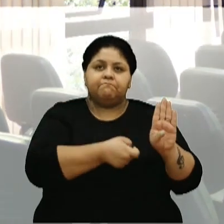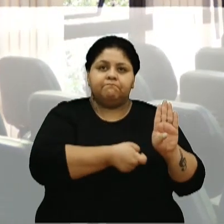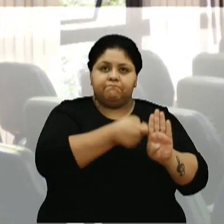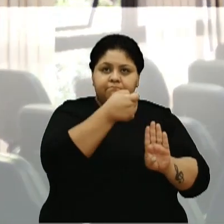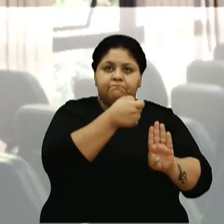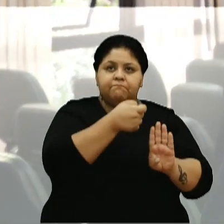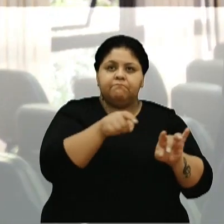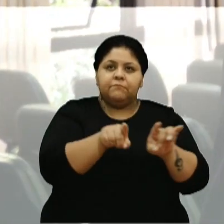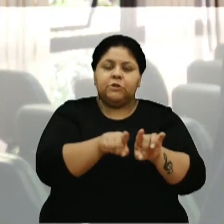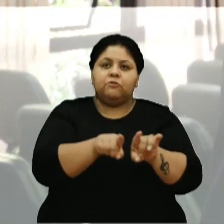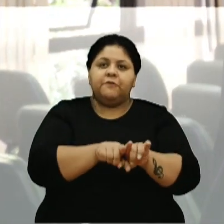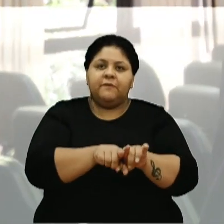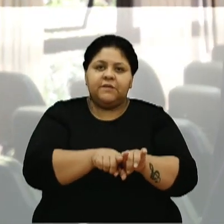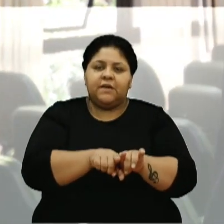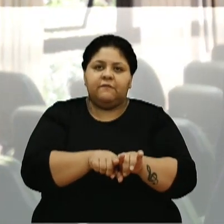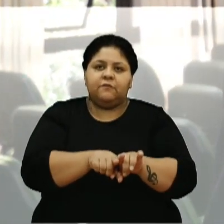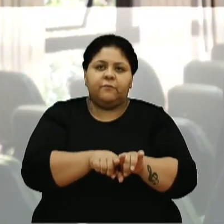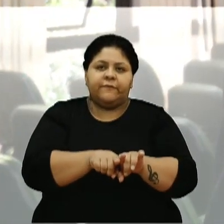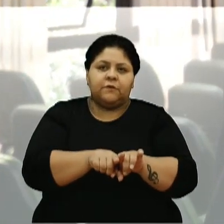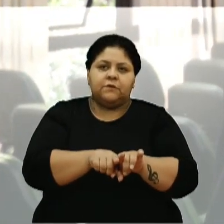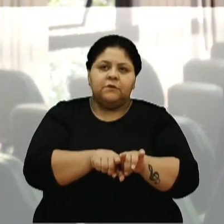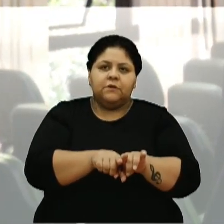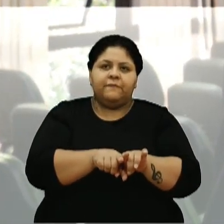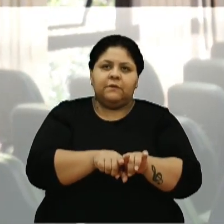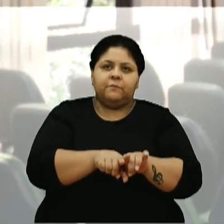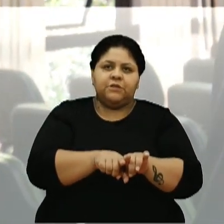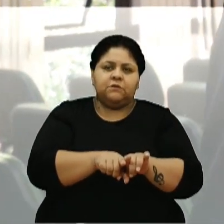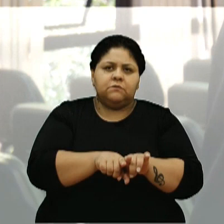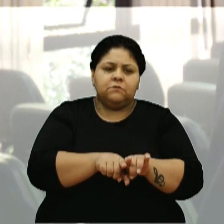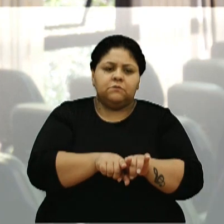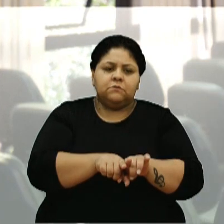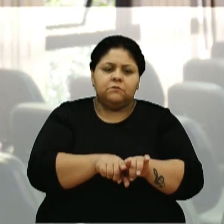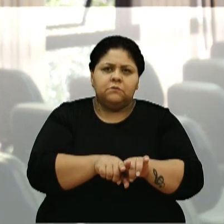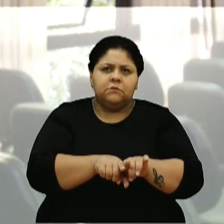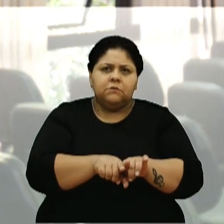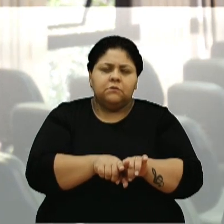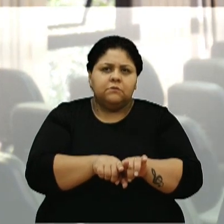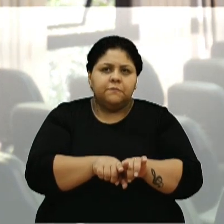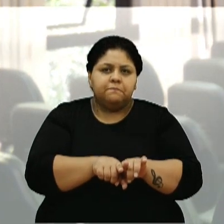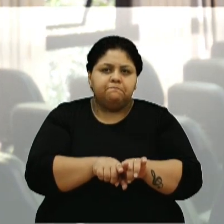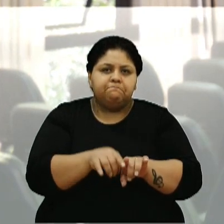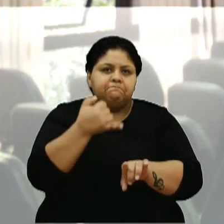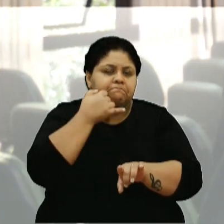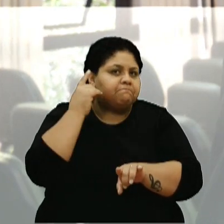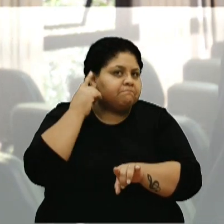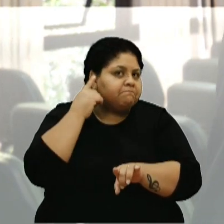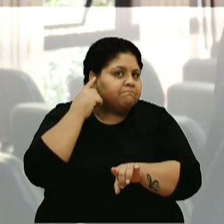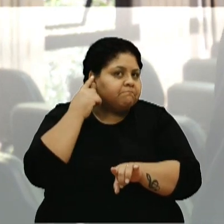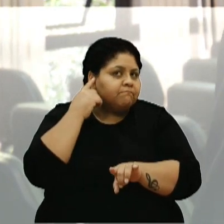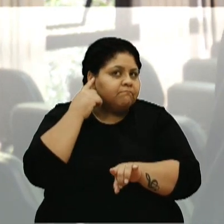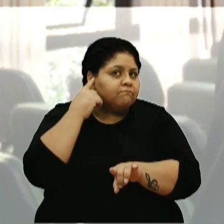das nossas expectativas, conforme a nossa previsão da LDO. Nós estamos encerrando o